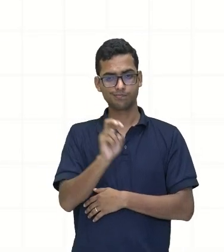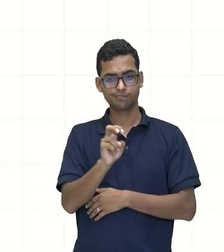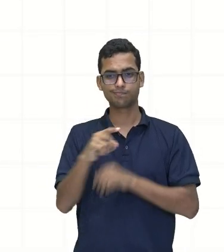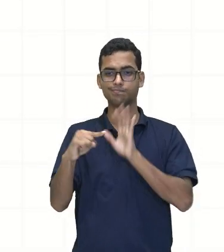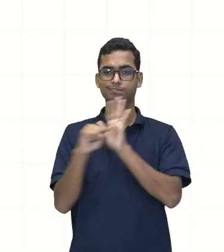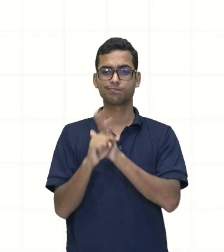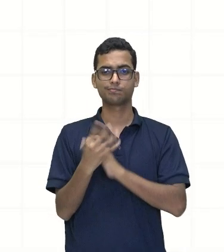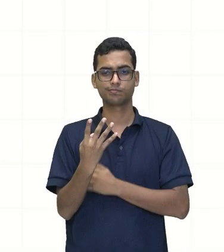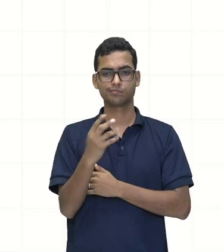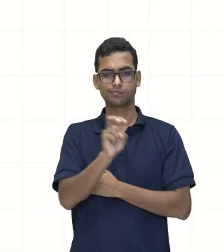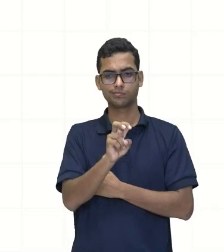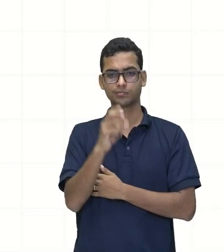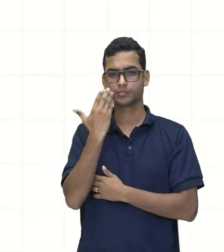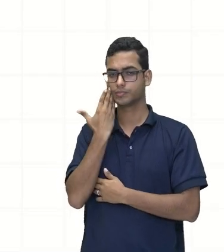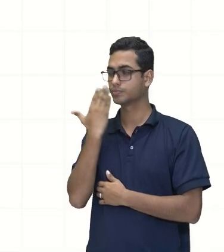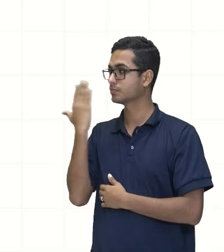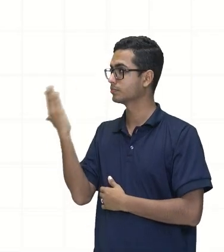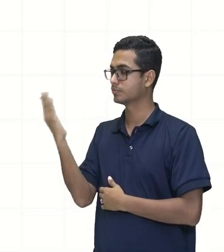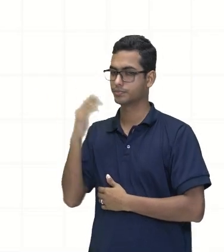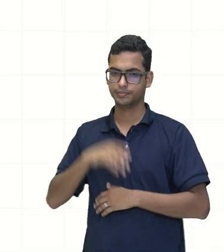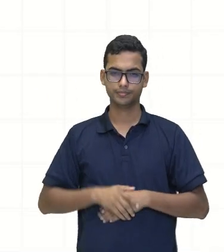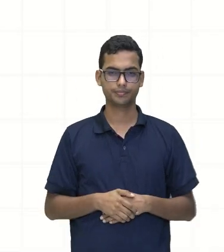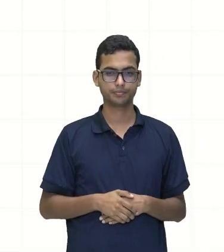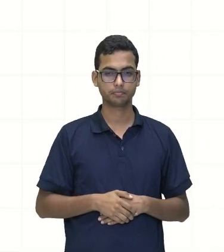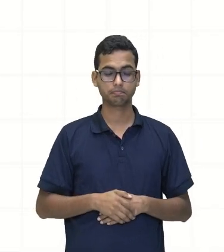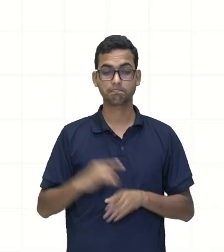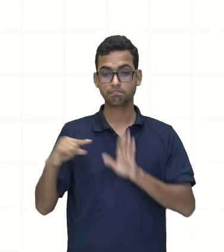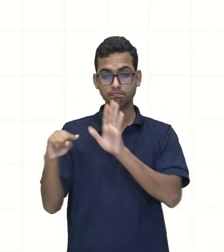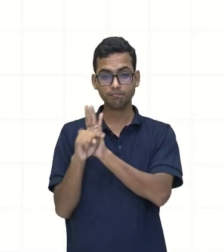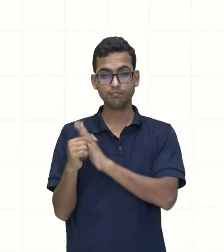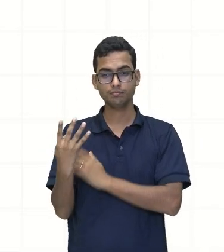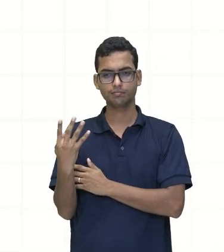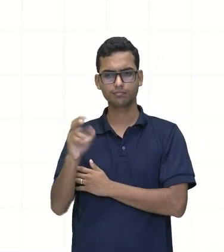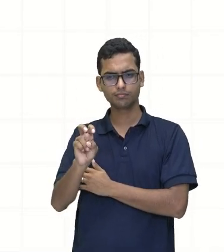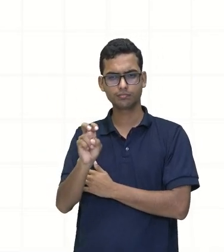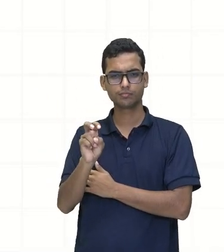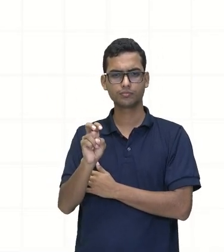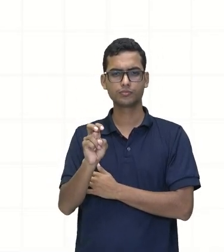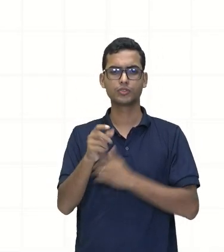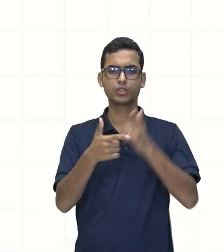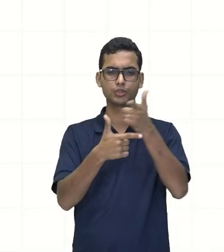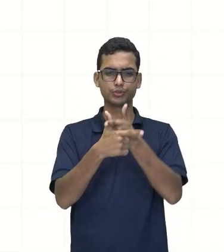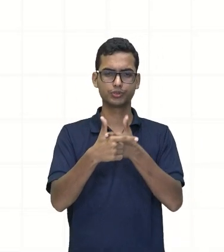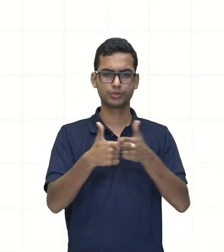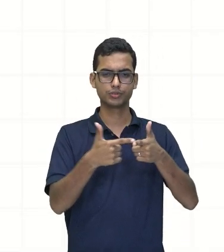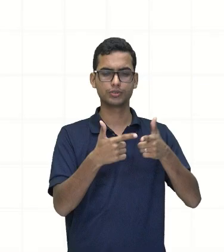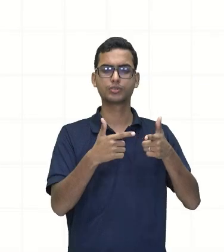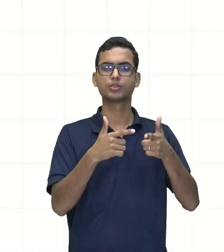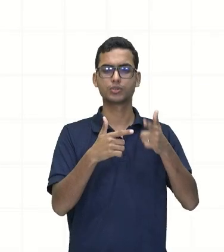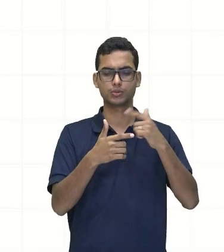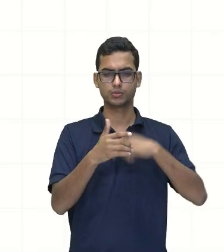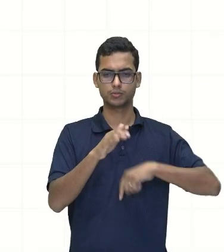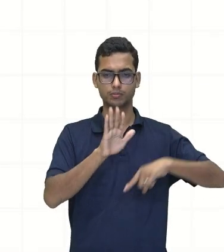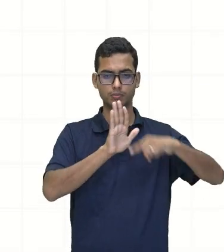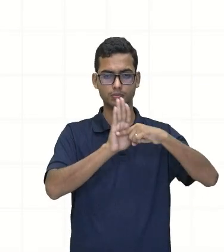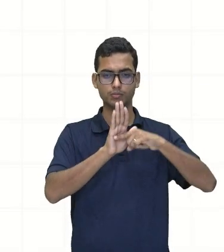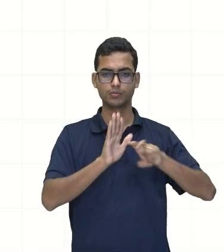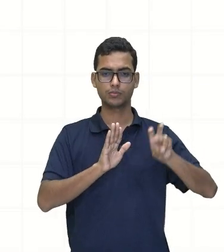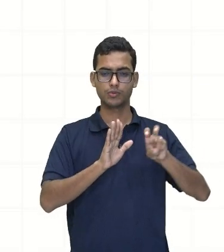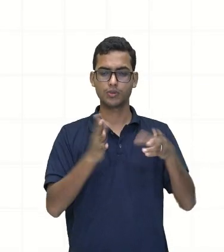45. Agora, menos 45 dividido por menos 5. Menos com